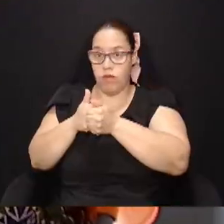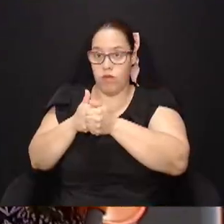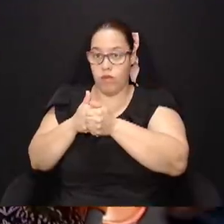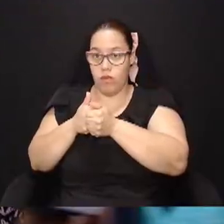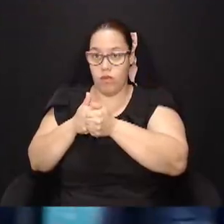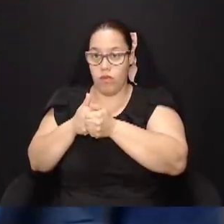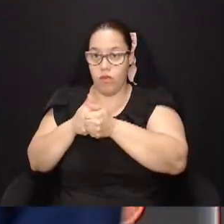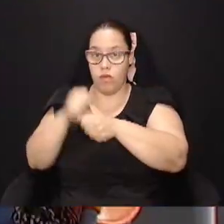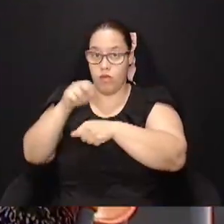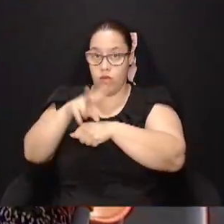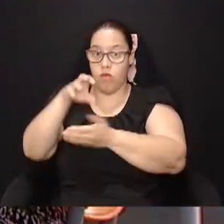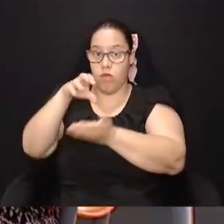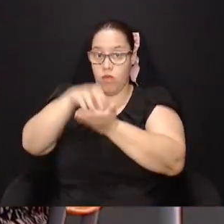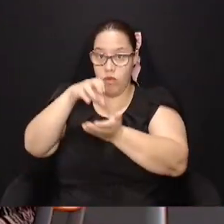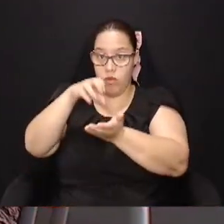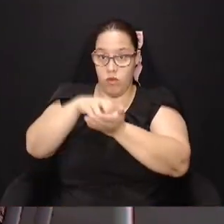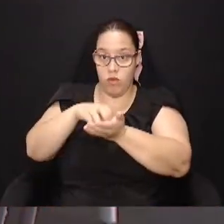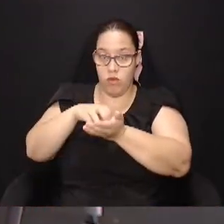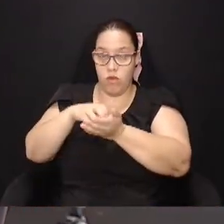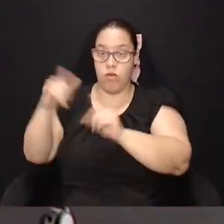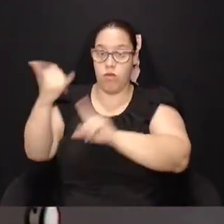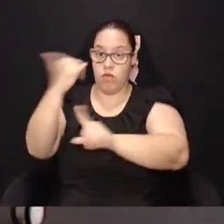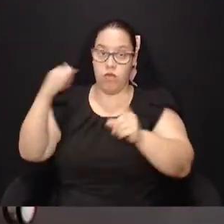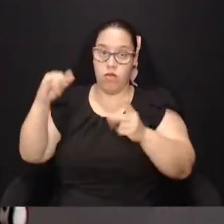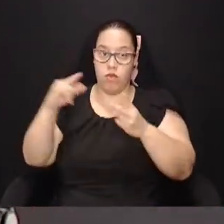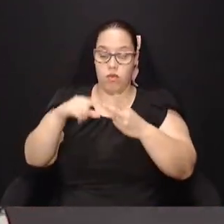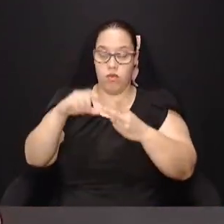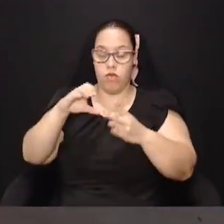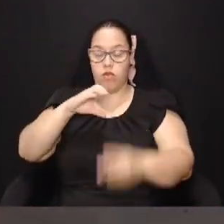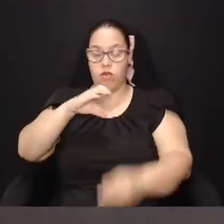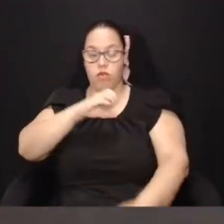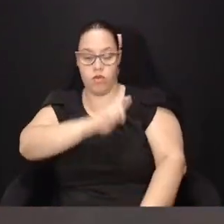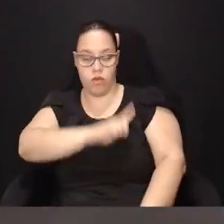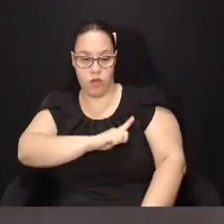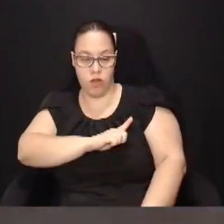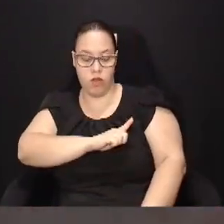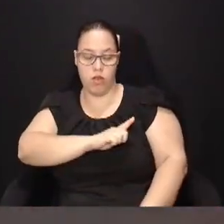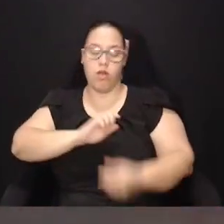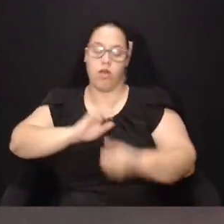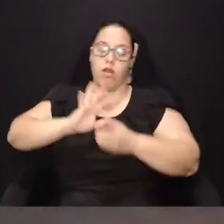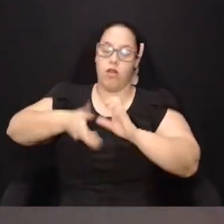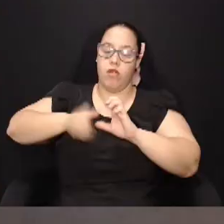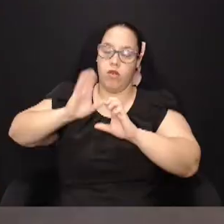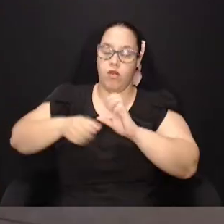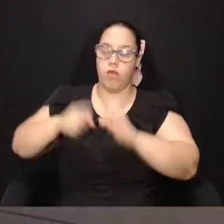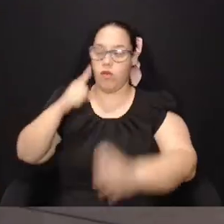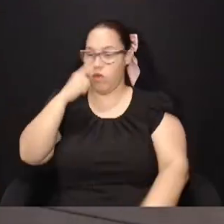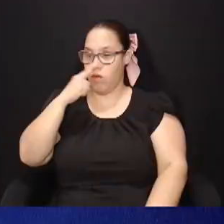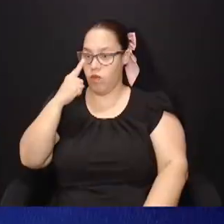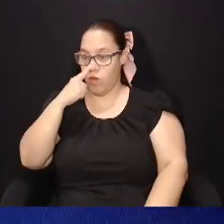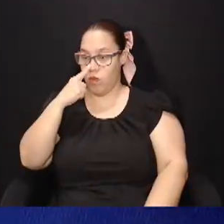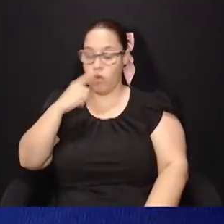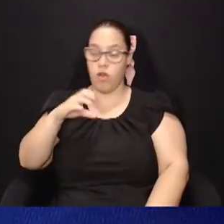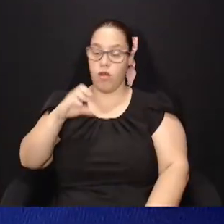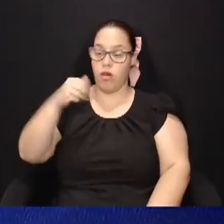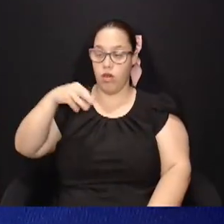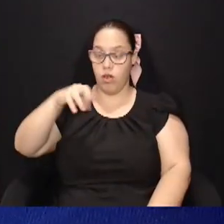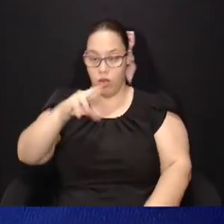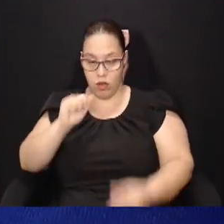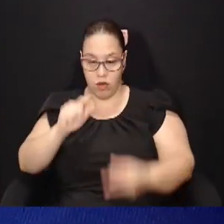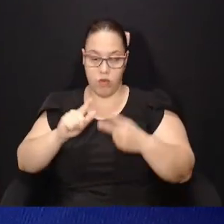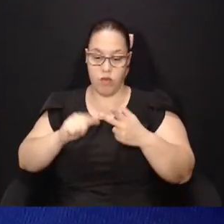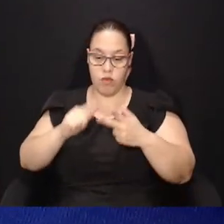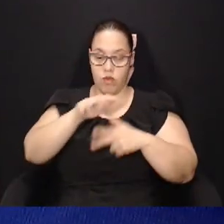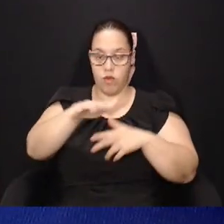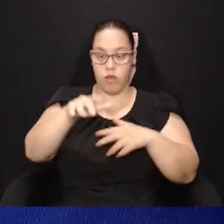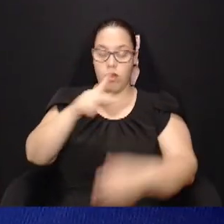centro, no Satélite Íris, no Campo Grande, Campo Belo, Ouro Verde, no Vida Nova, no Cambará, também nas unidades móveis do Padre Anchieta,